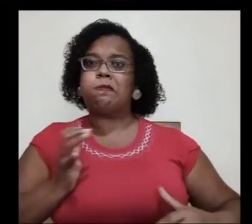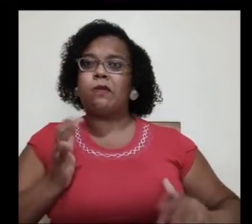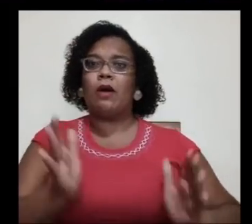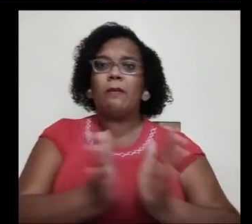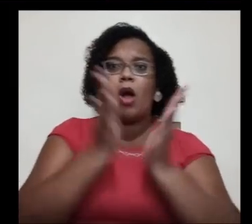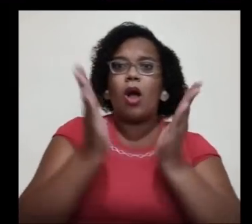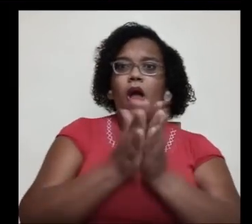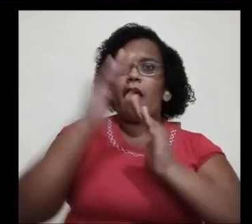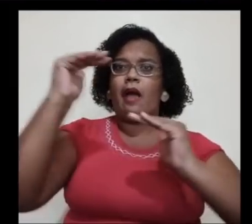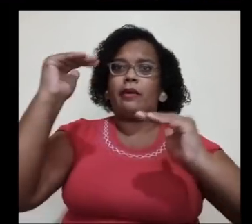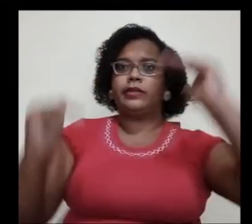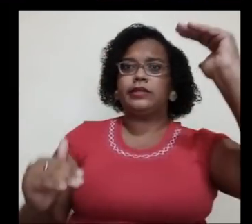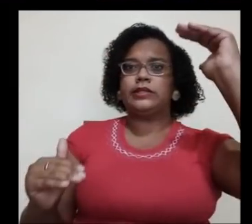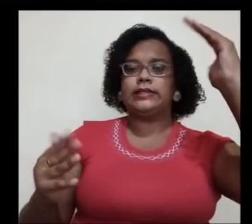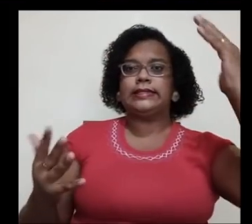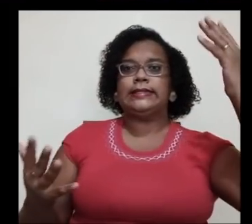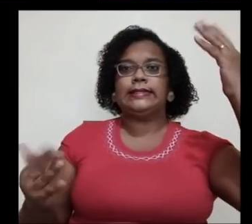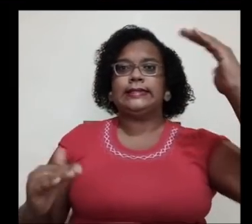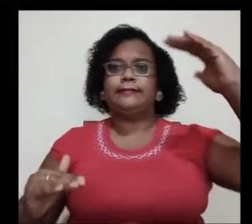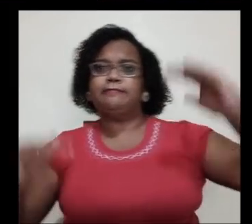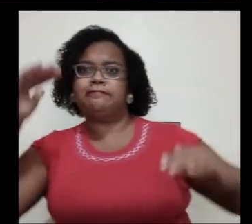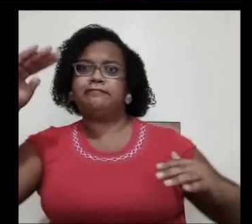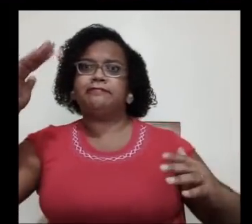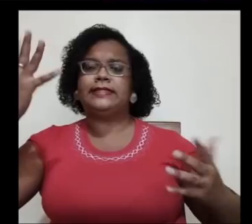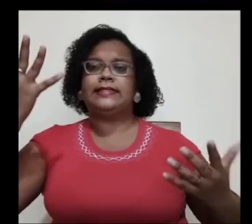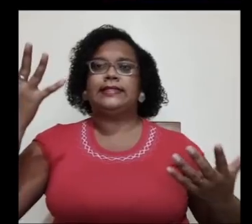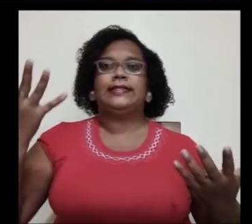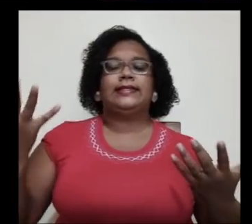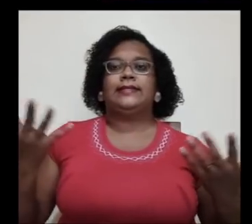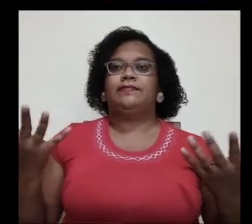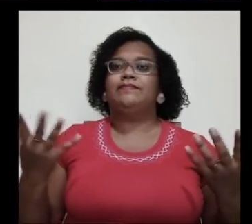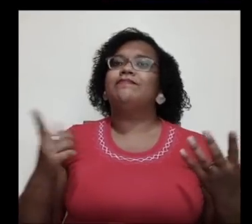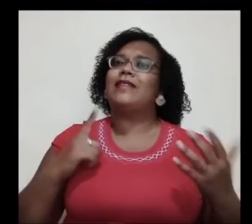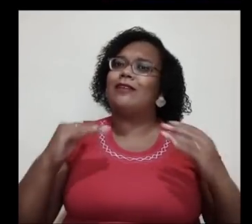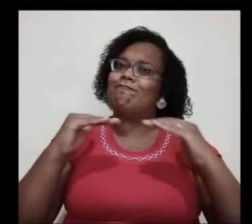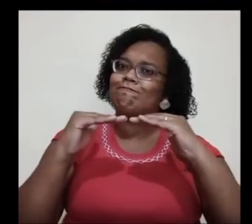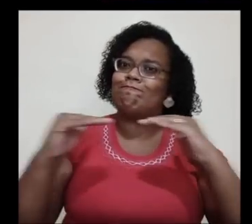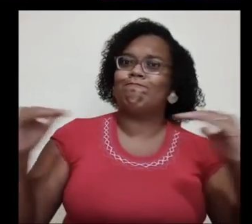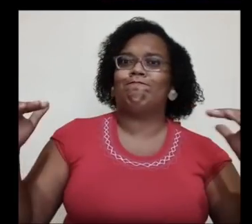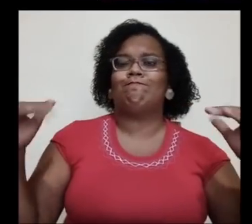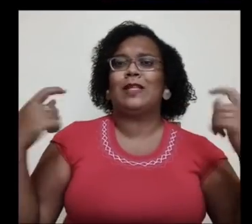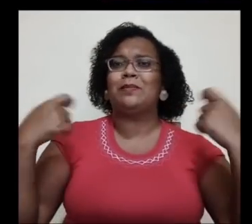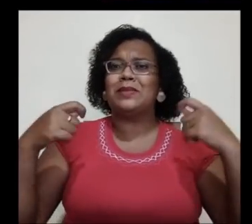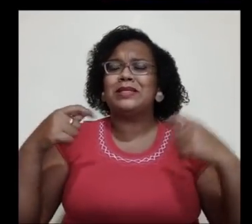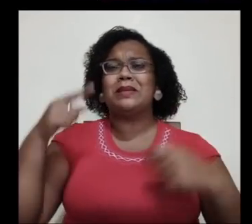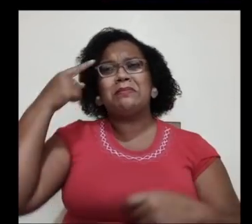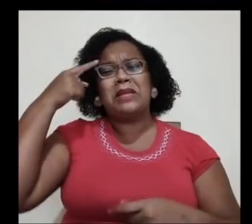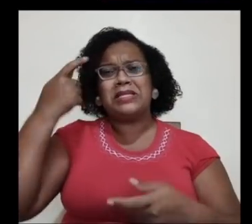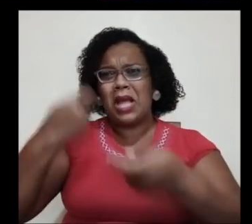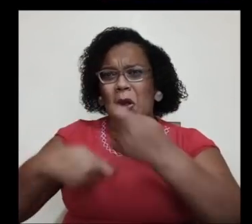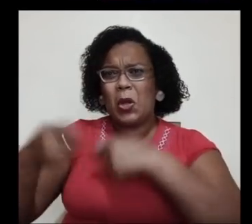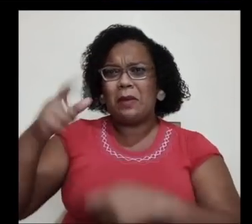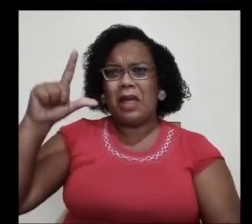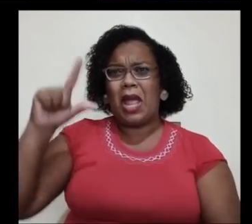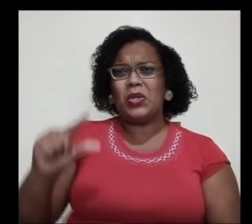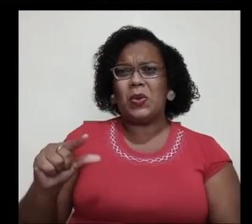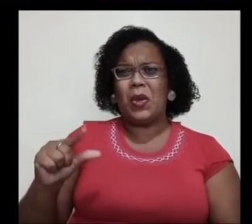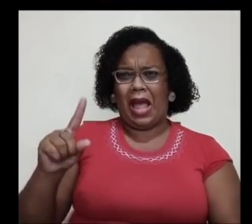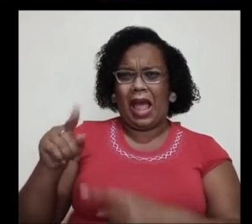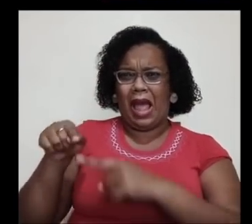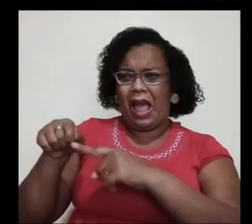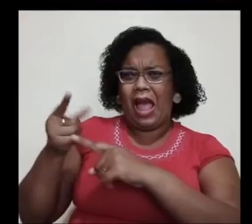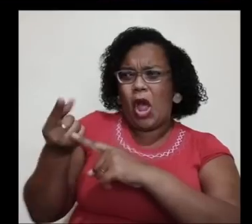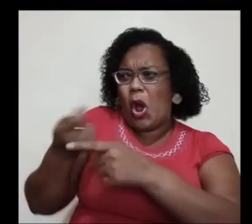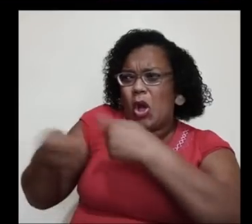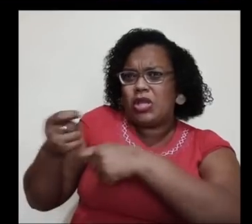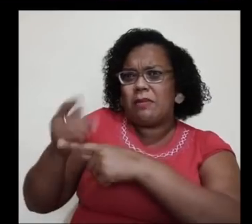a superação desse terraplanismo econômico, uma visão muito redutora da economia que fica acima da vida, acima